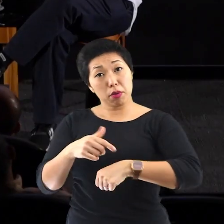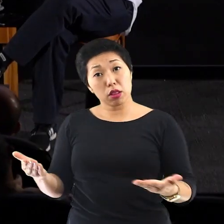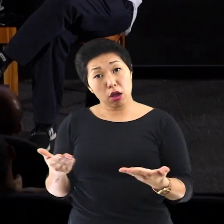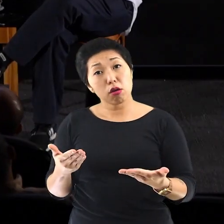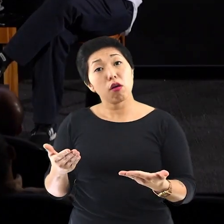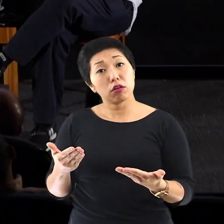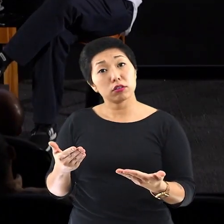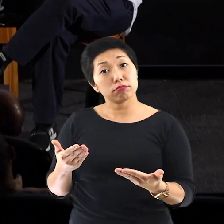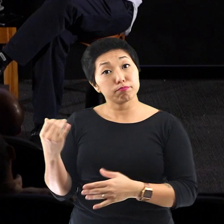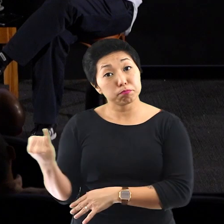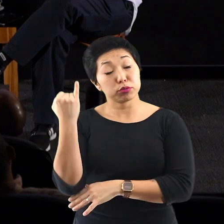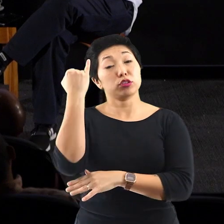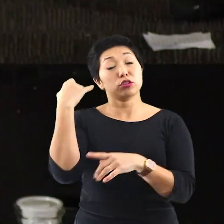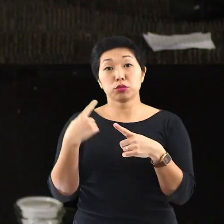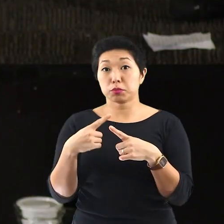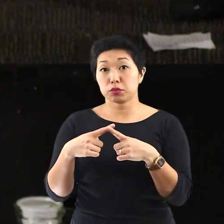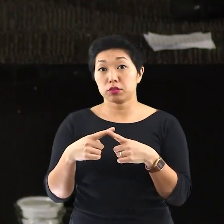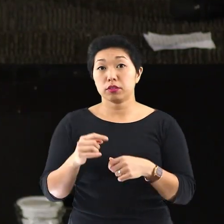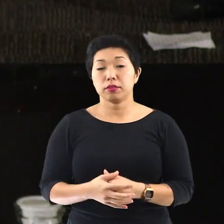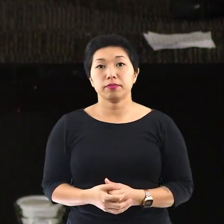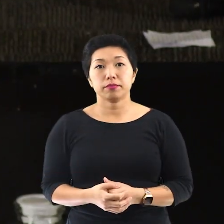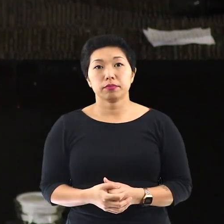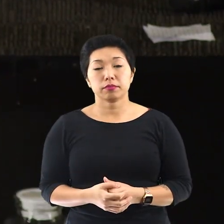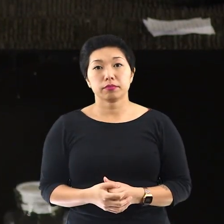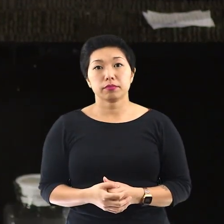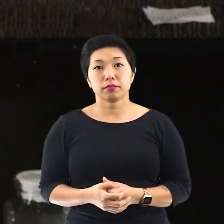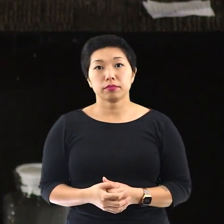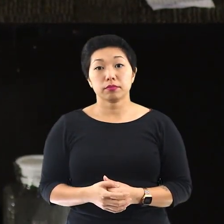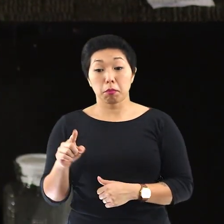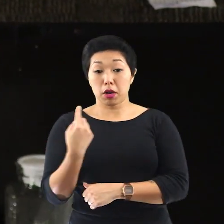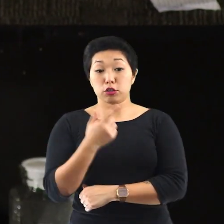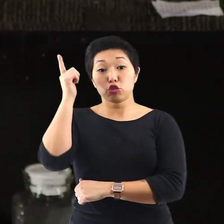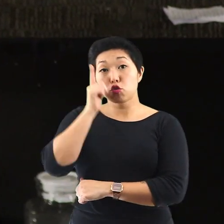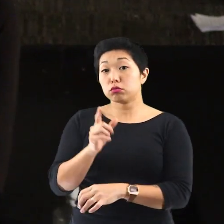numa ocasião muito propícia, porque para